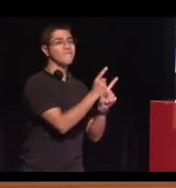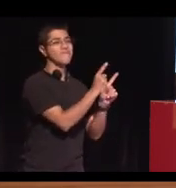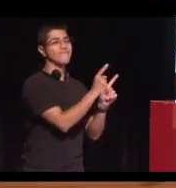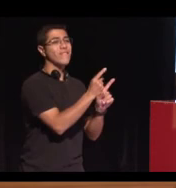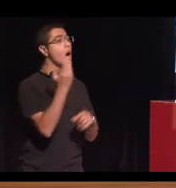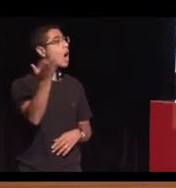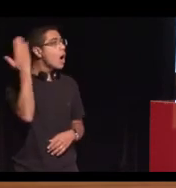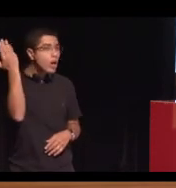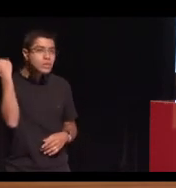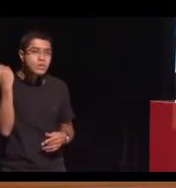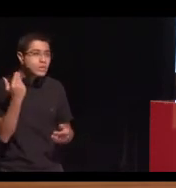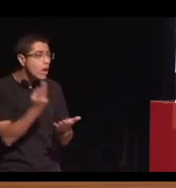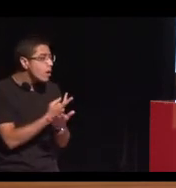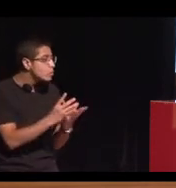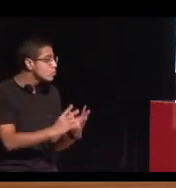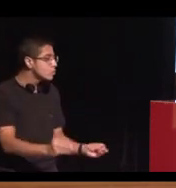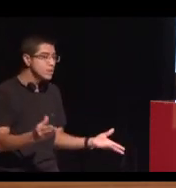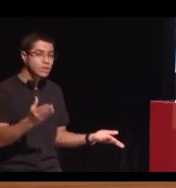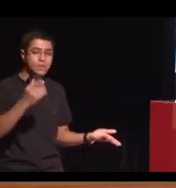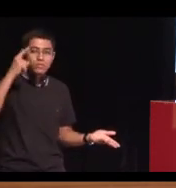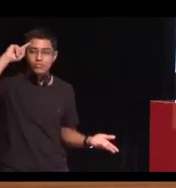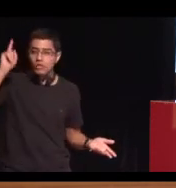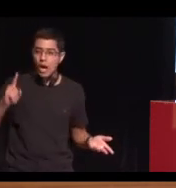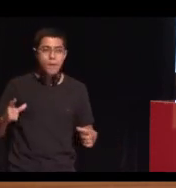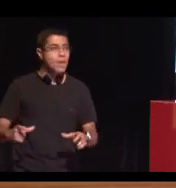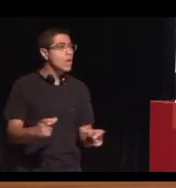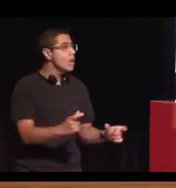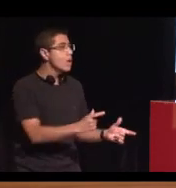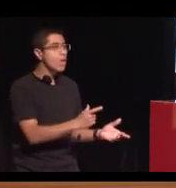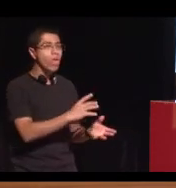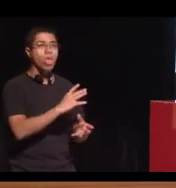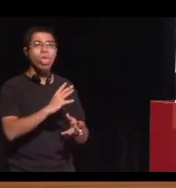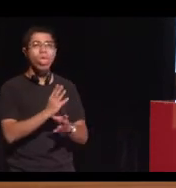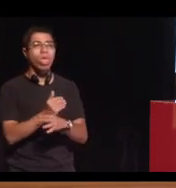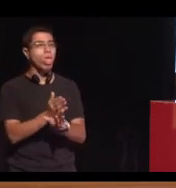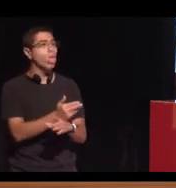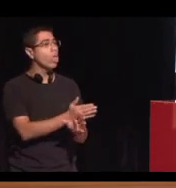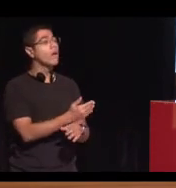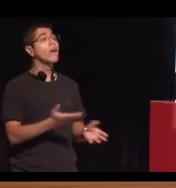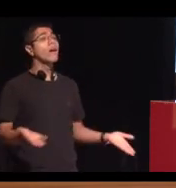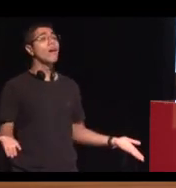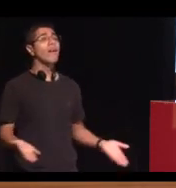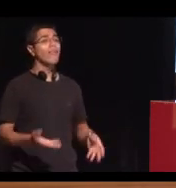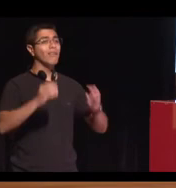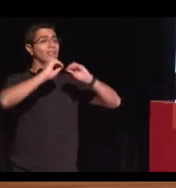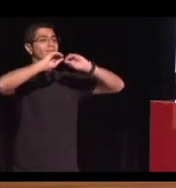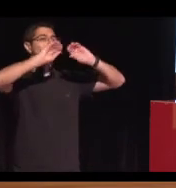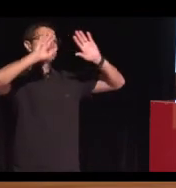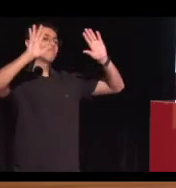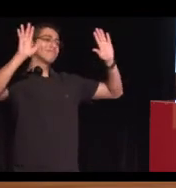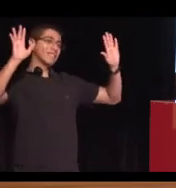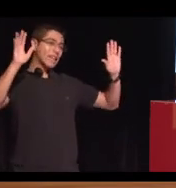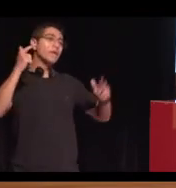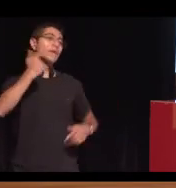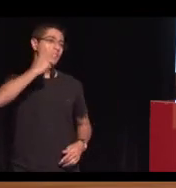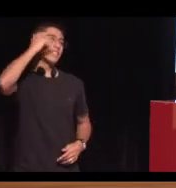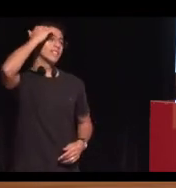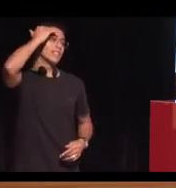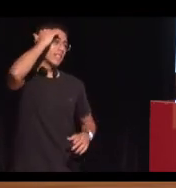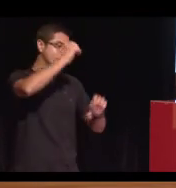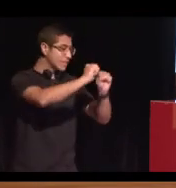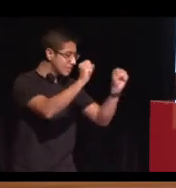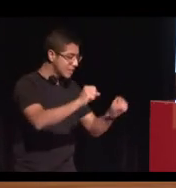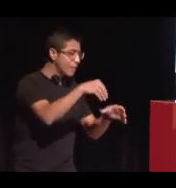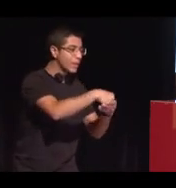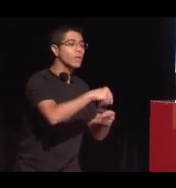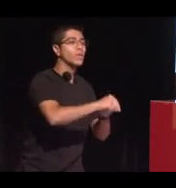ele estourava da direita, depois estourava na esquerda. Então, a gente conseguiu realmente entender o que estava acontecendo dentro do sistema pela visibilidade que